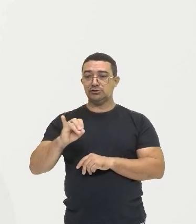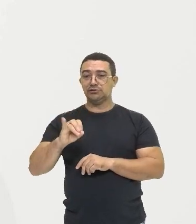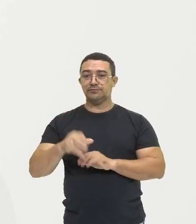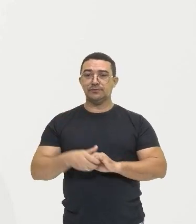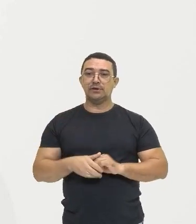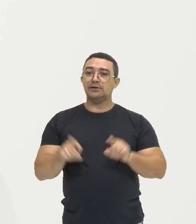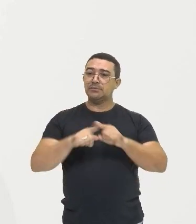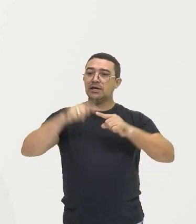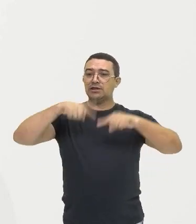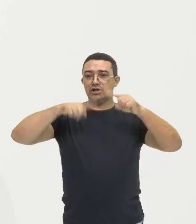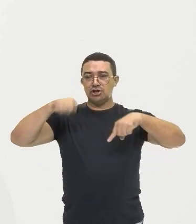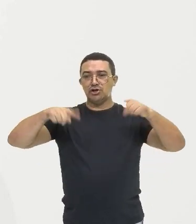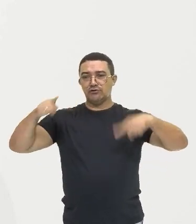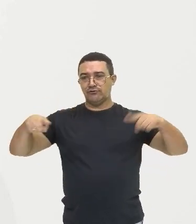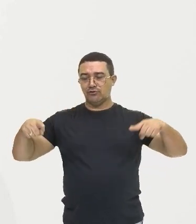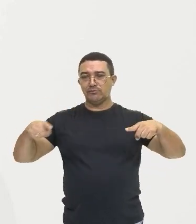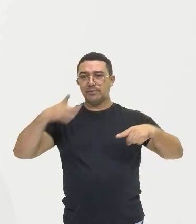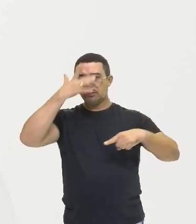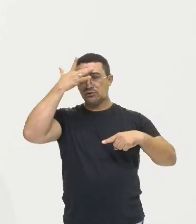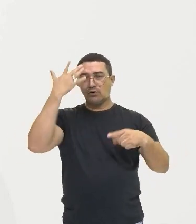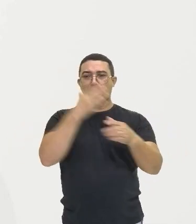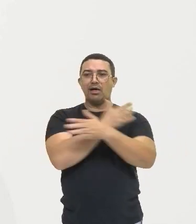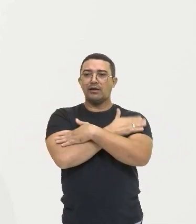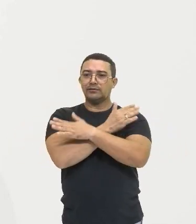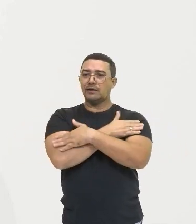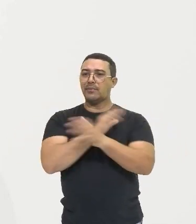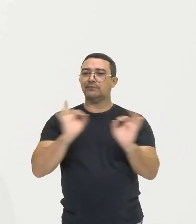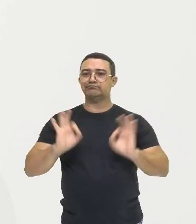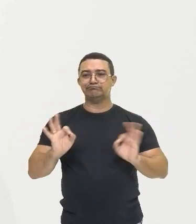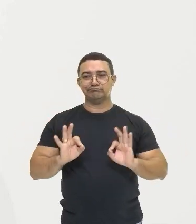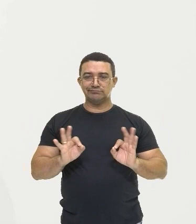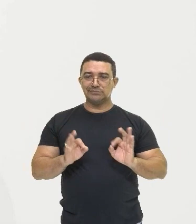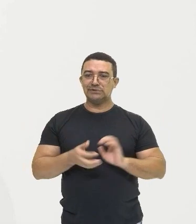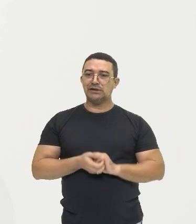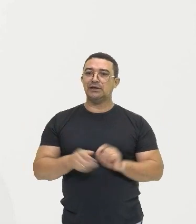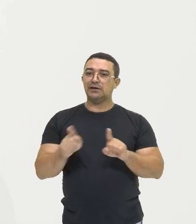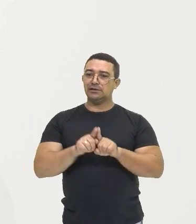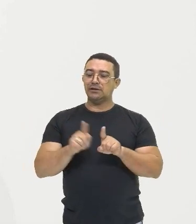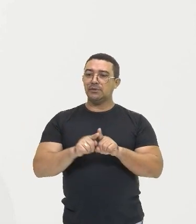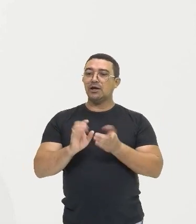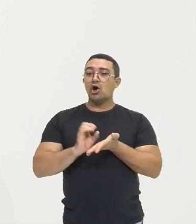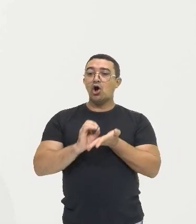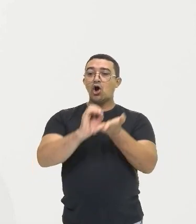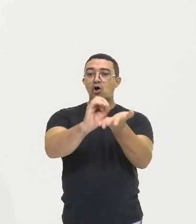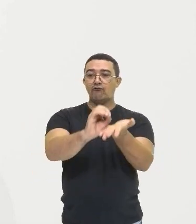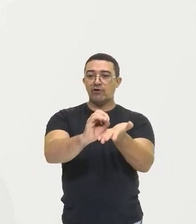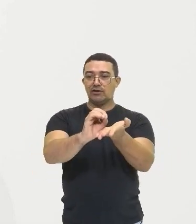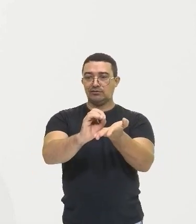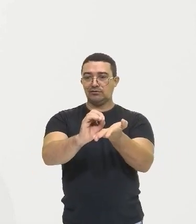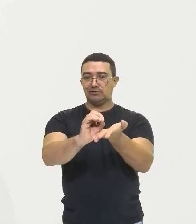de desemprego, que a gente pode levar em consideração. A gente tem também a oferta de